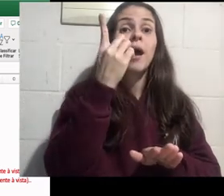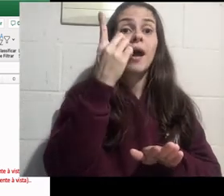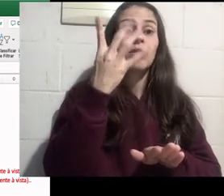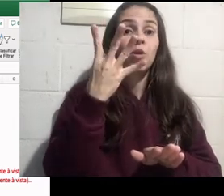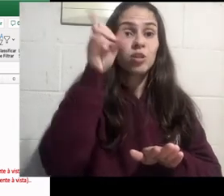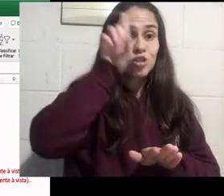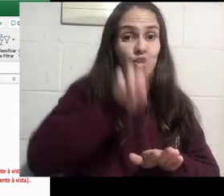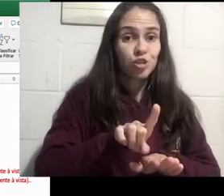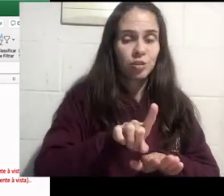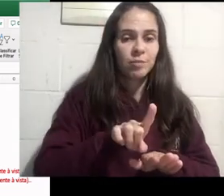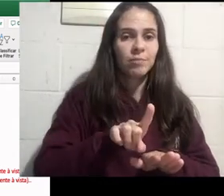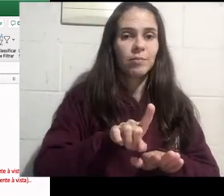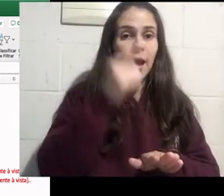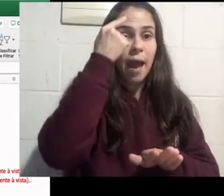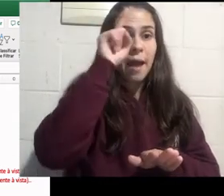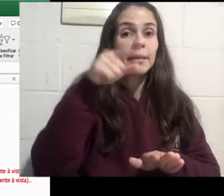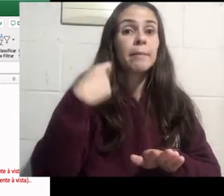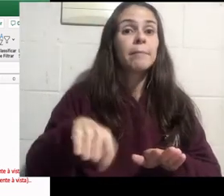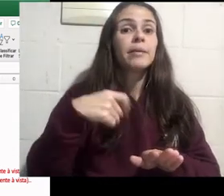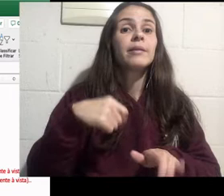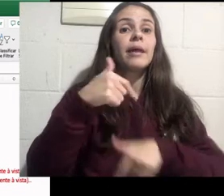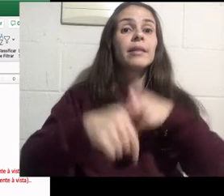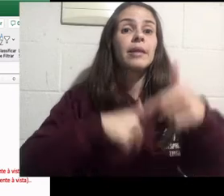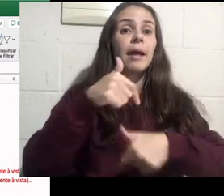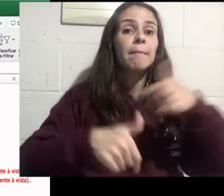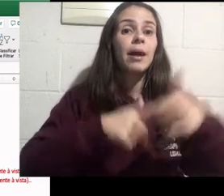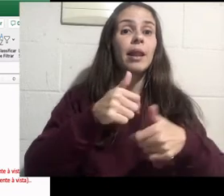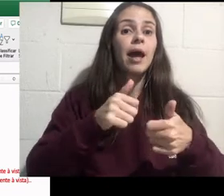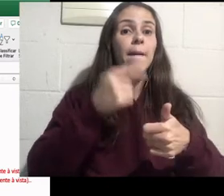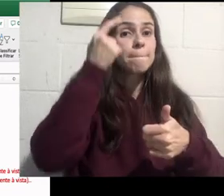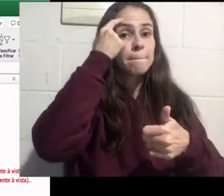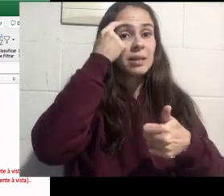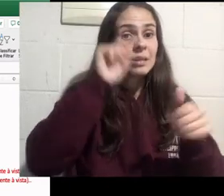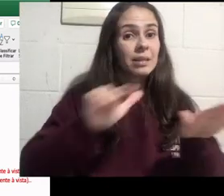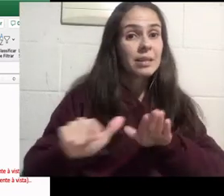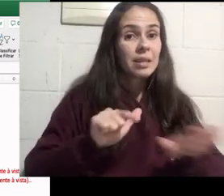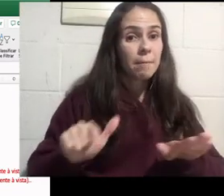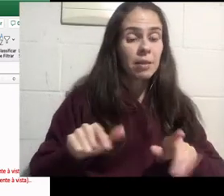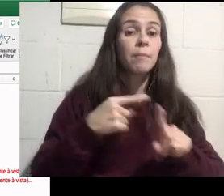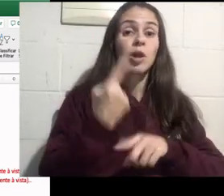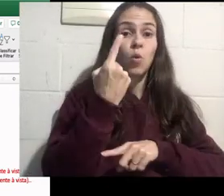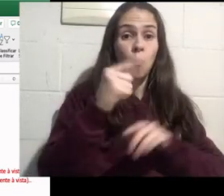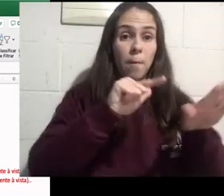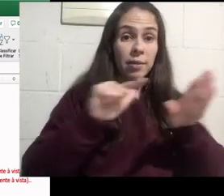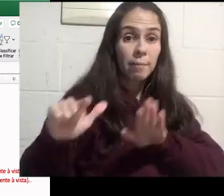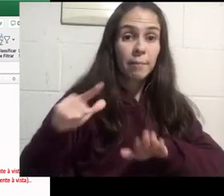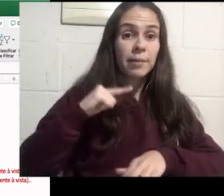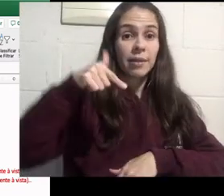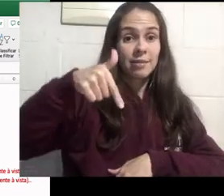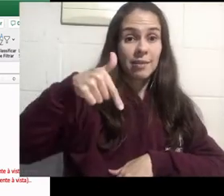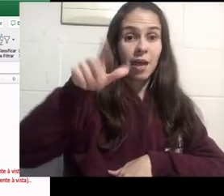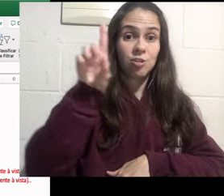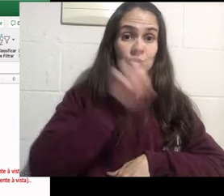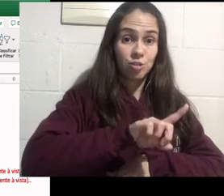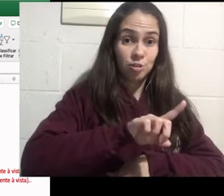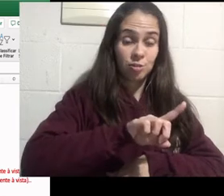14 dias, com a ideia que a gente tem que trabalhar sempre com múltiplos de semanas. Então, como uma semana é 7 dias, eu coloquei 14 dias, imaginando